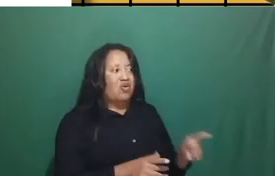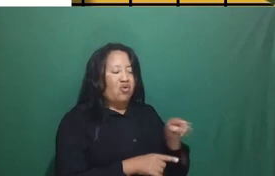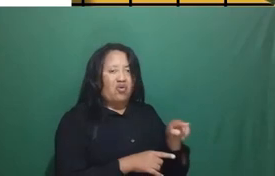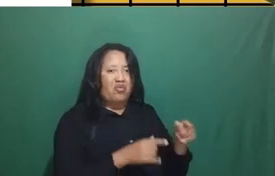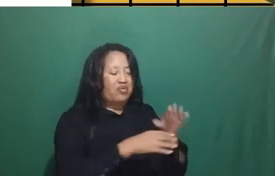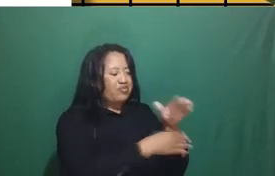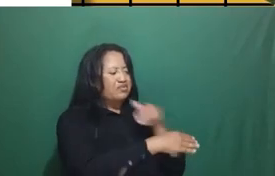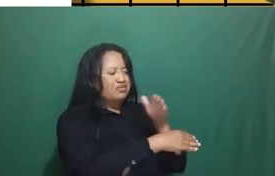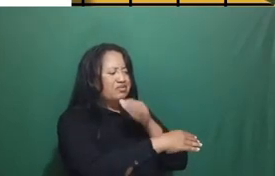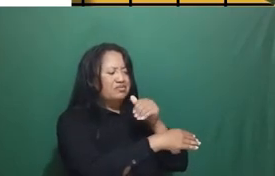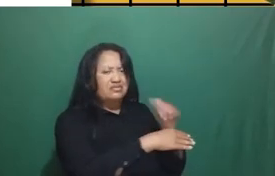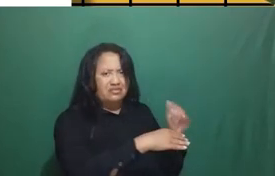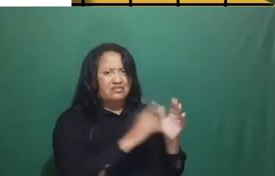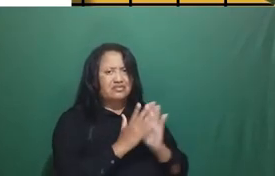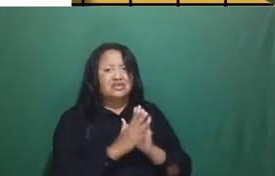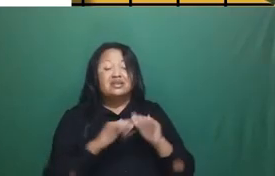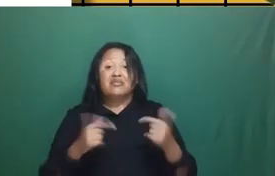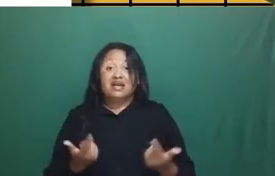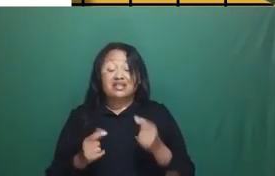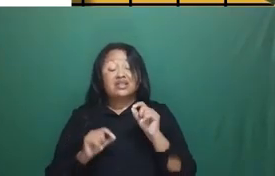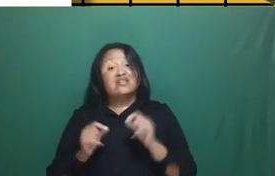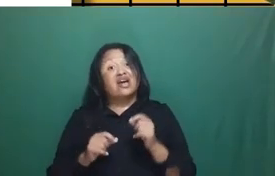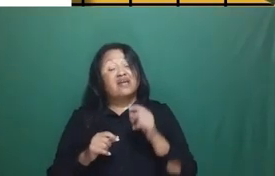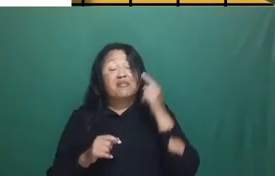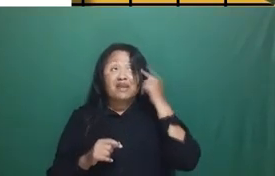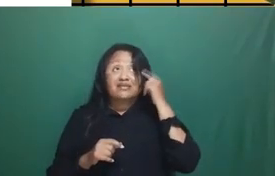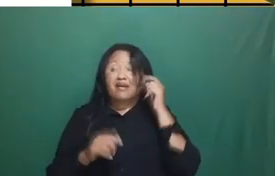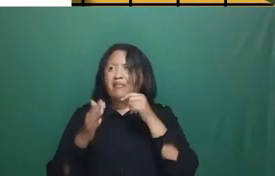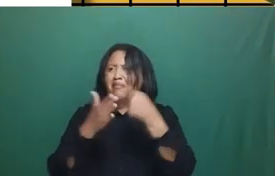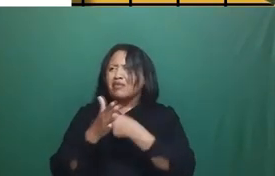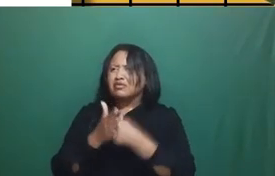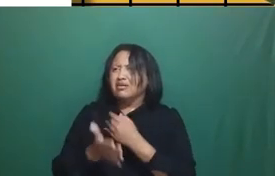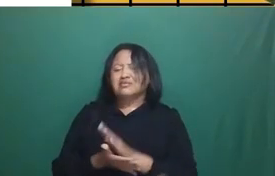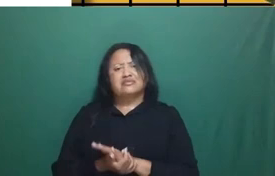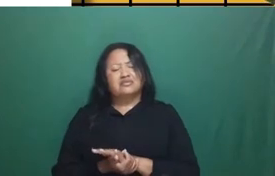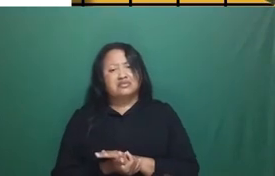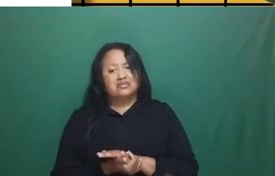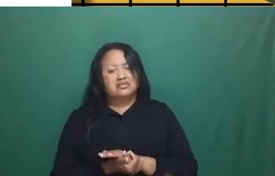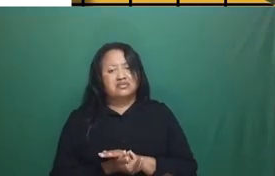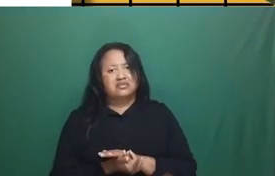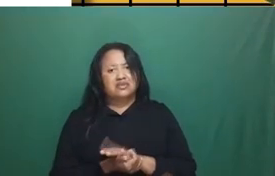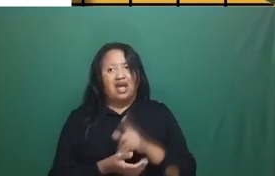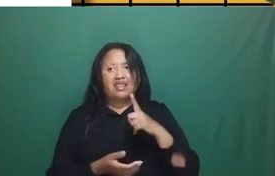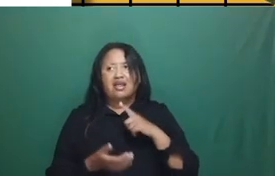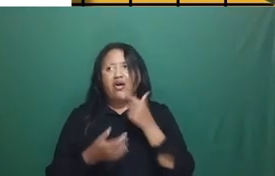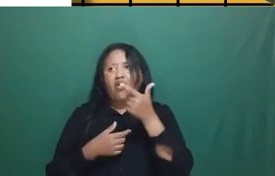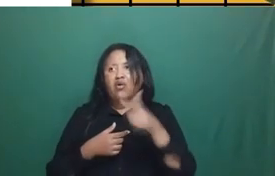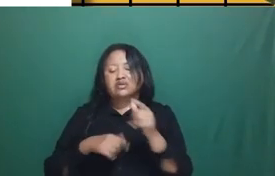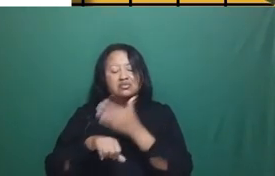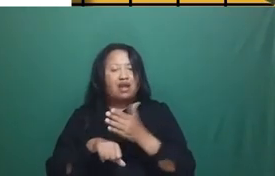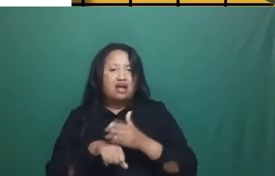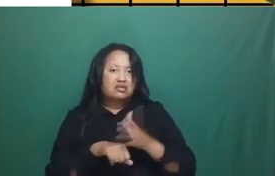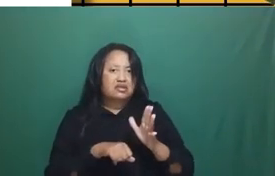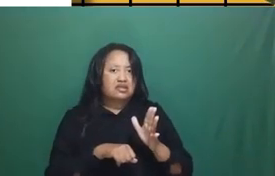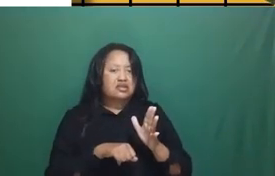perguntas a nós mesmos São perguntas mas que vão levar a gente ter outras práticas